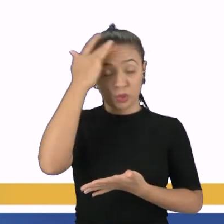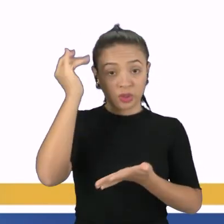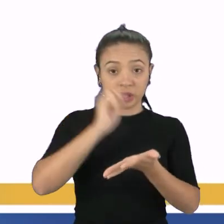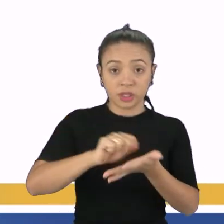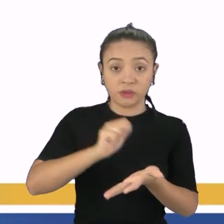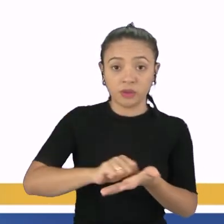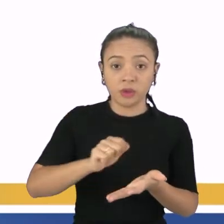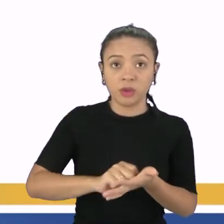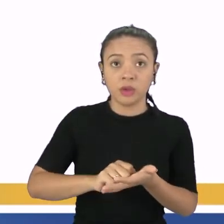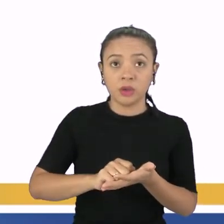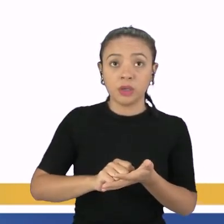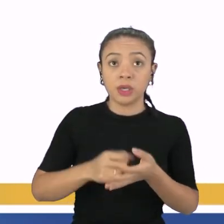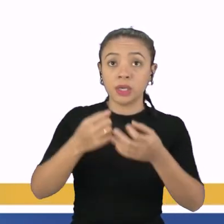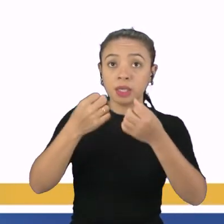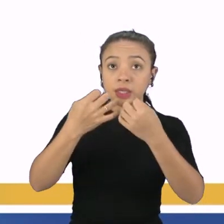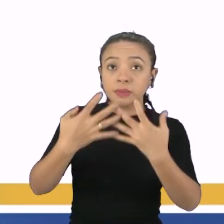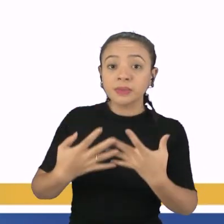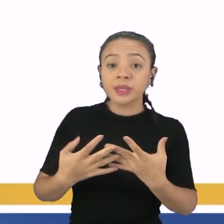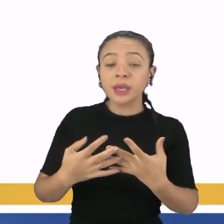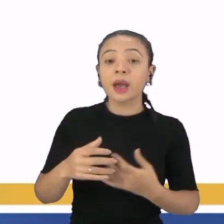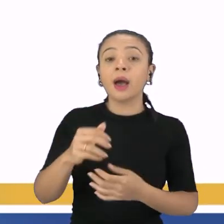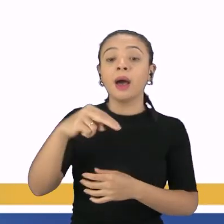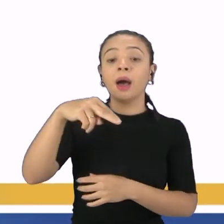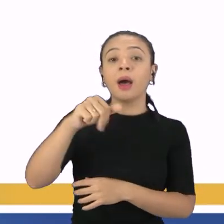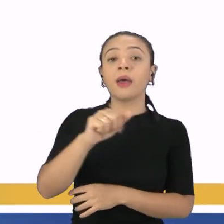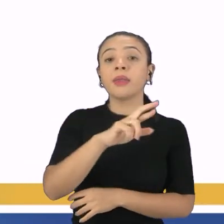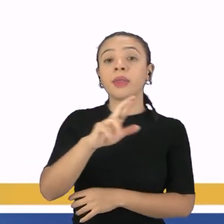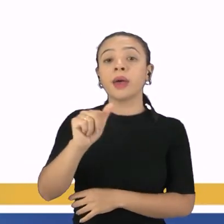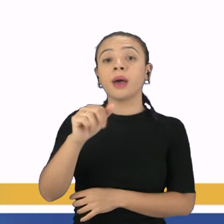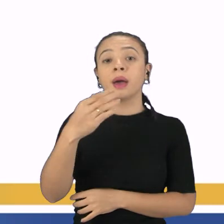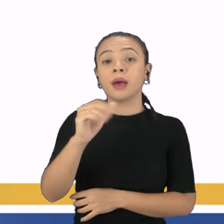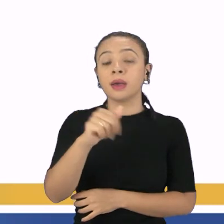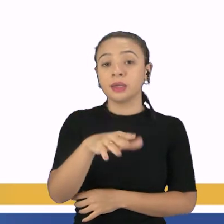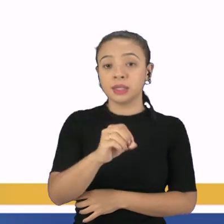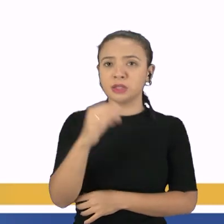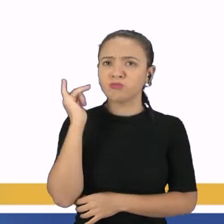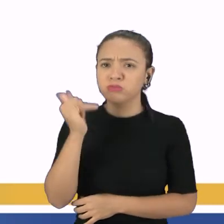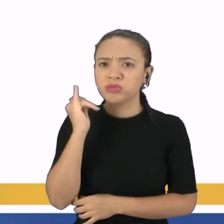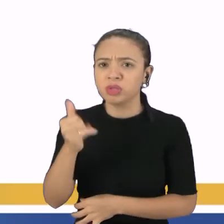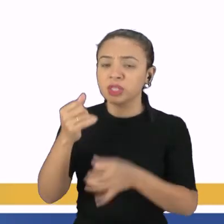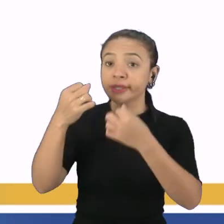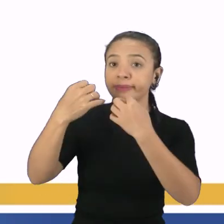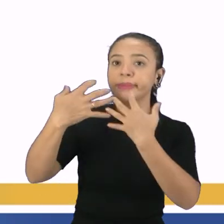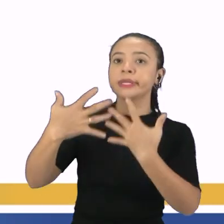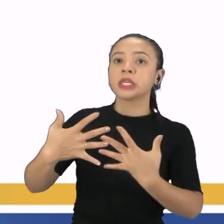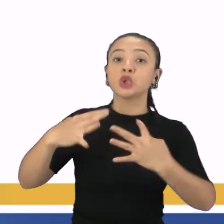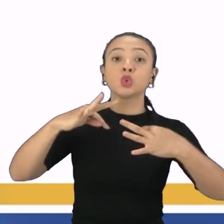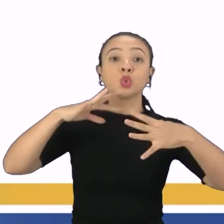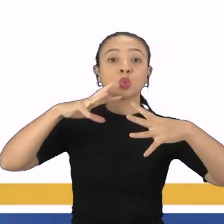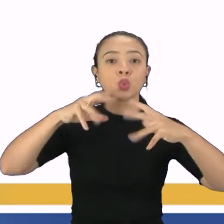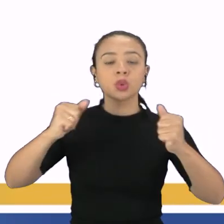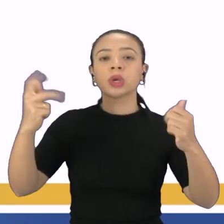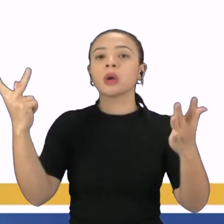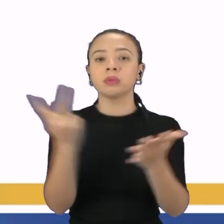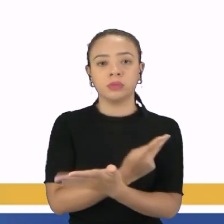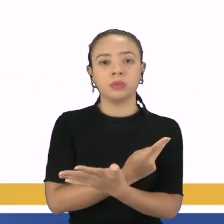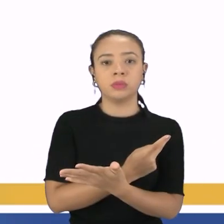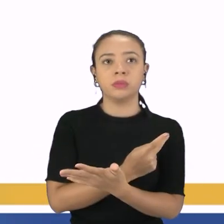argumentação, usa a narração, construindo linguisticamente o cenário na qual o problema se